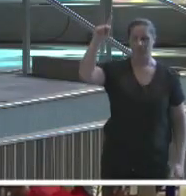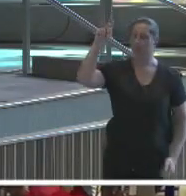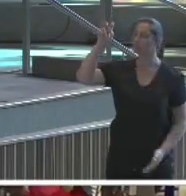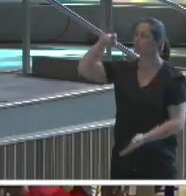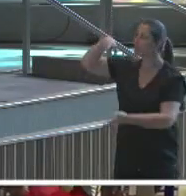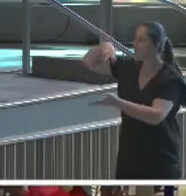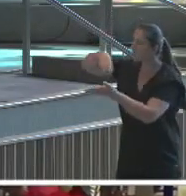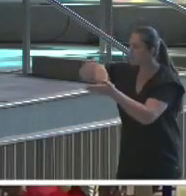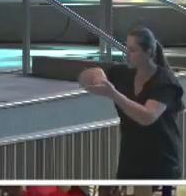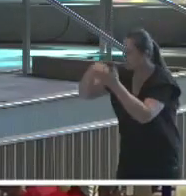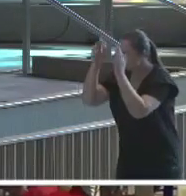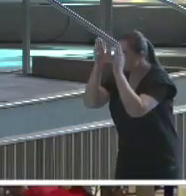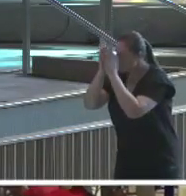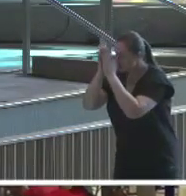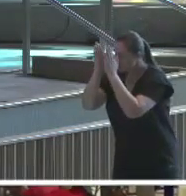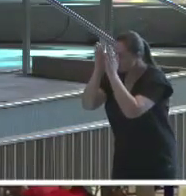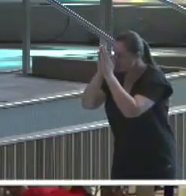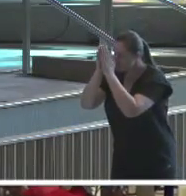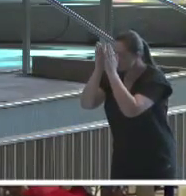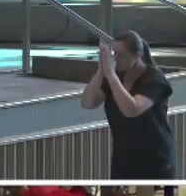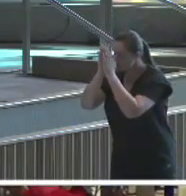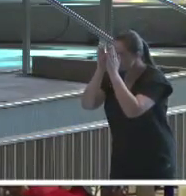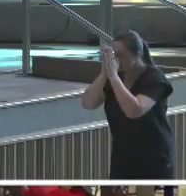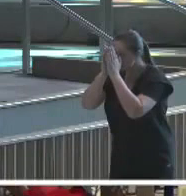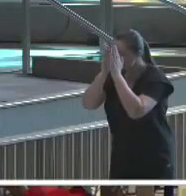joelho, começou a orar, fez essa entrega.